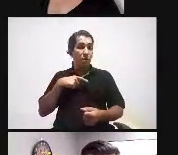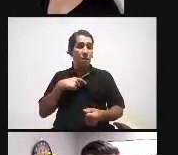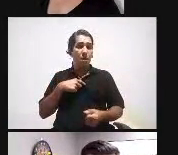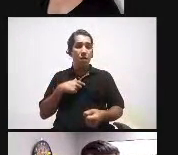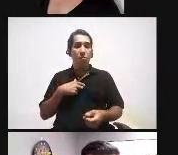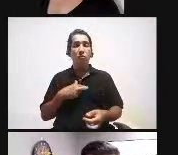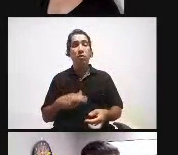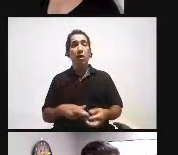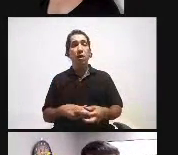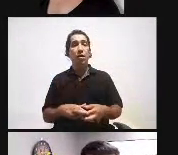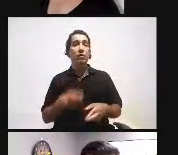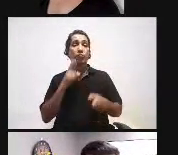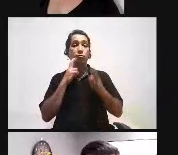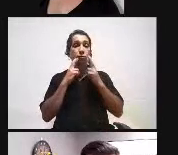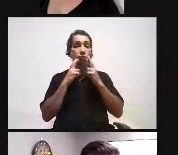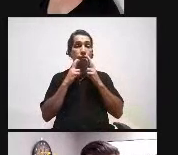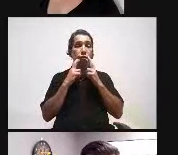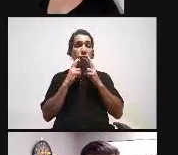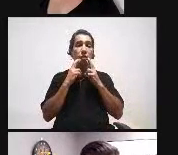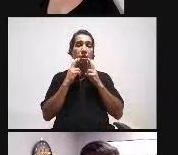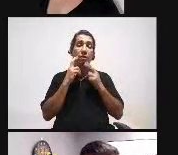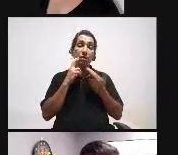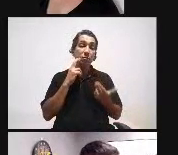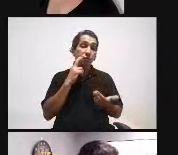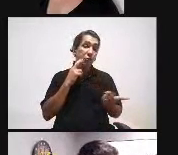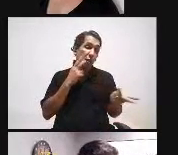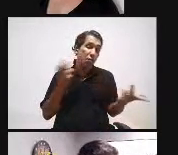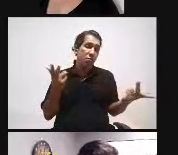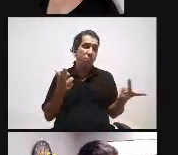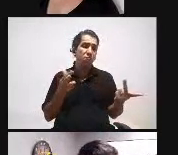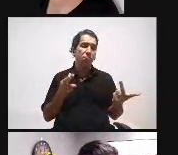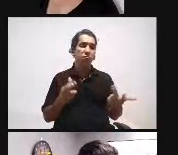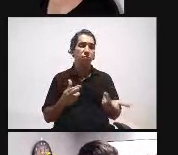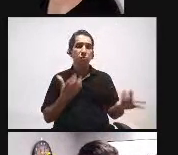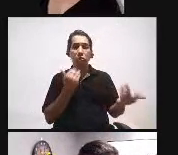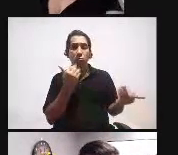posso gradativamente fazendo, digamos assim,